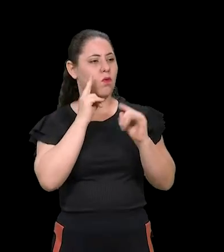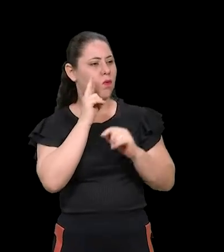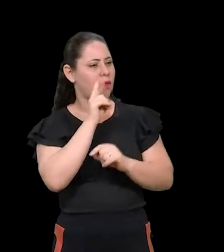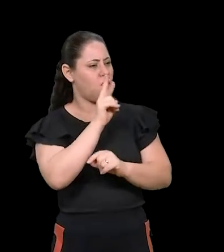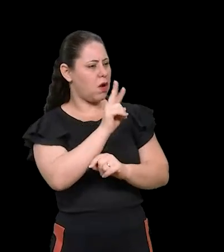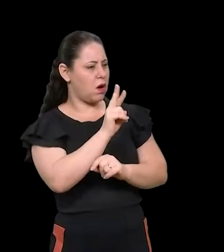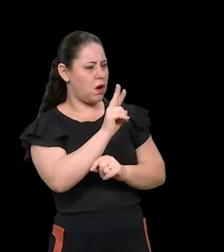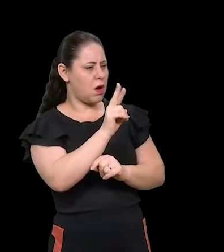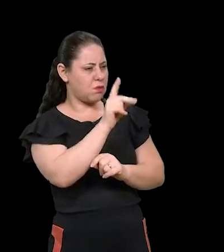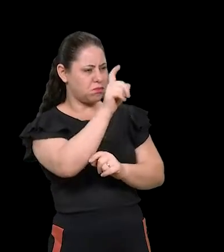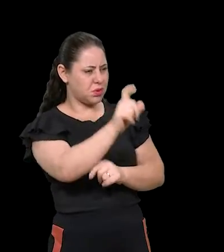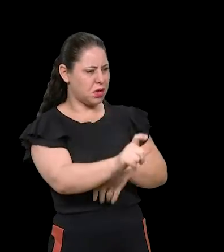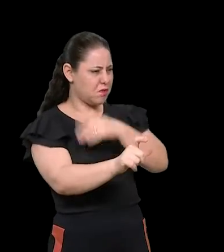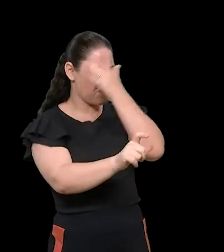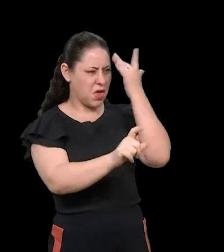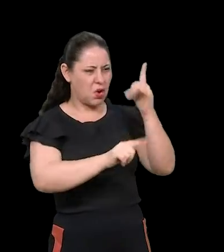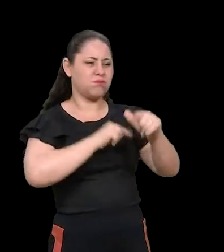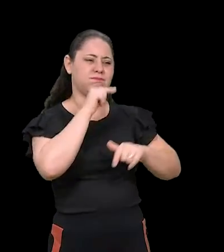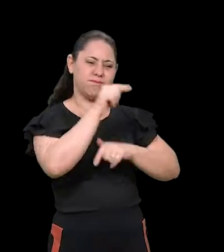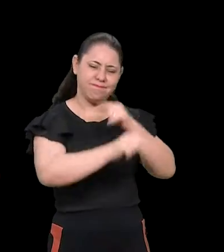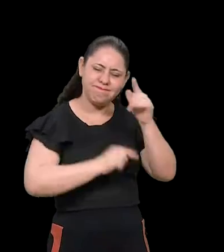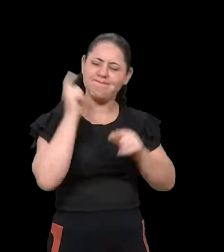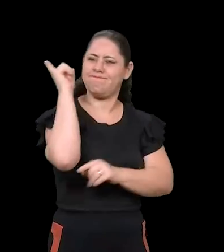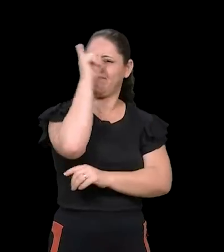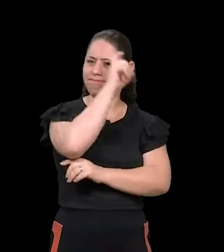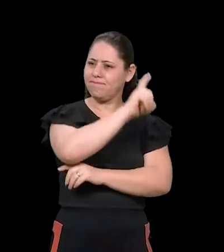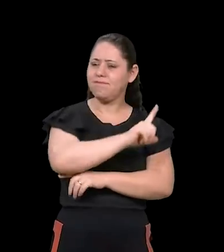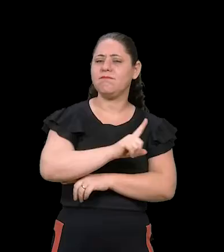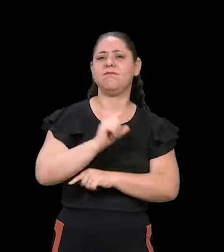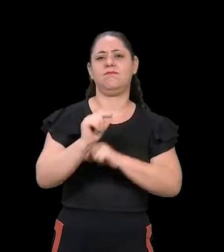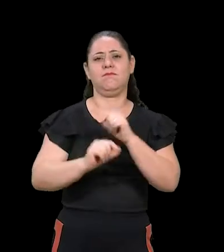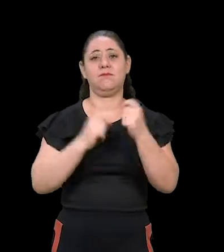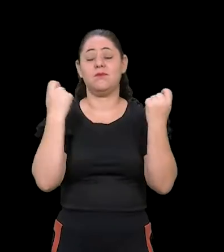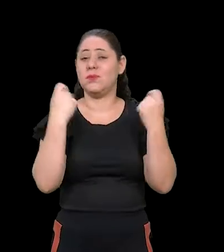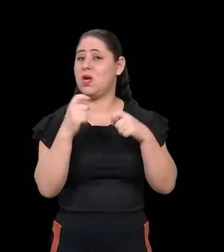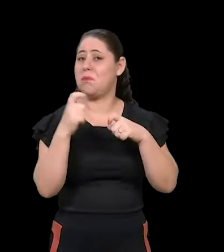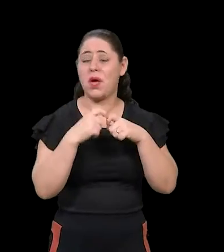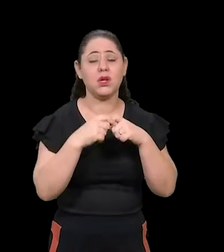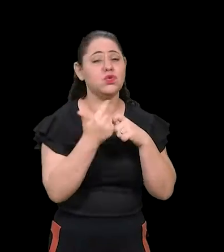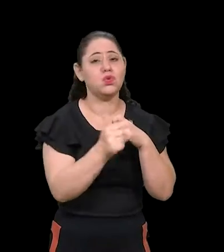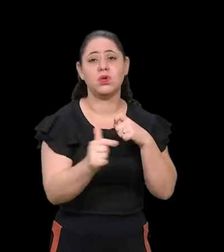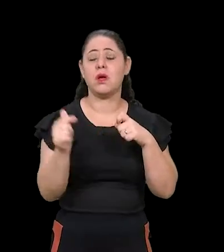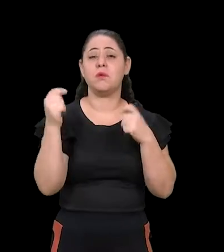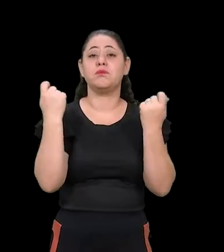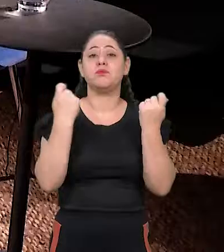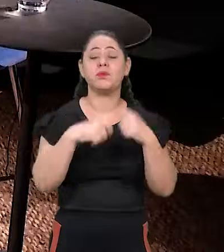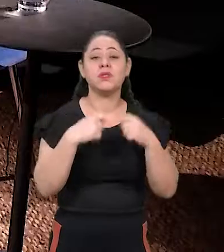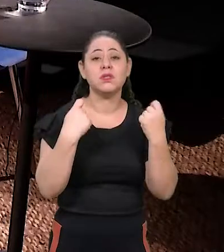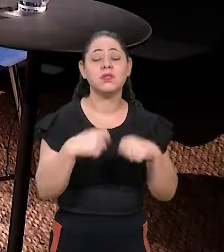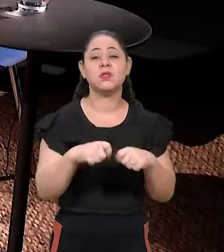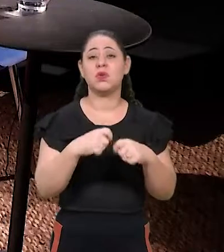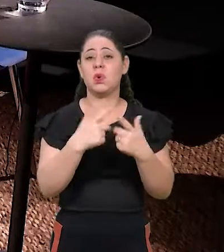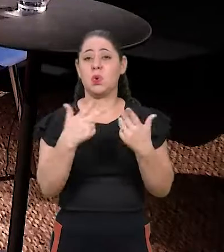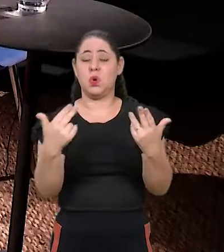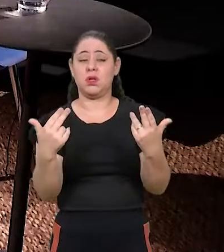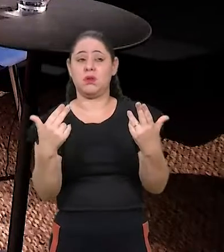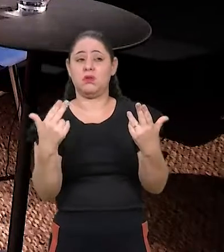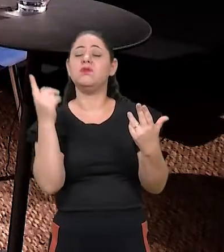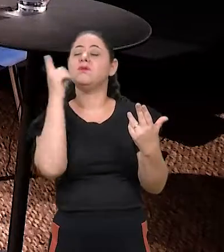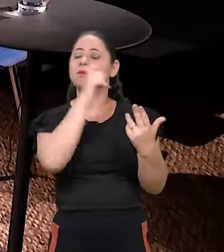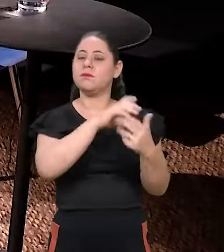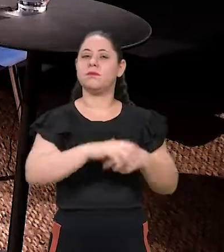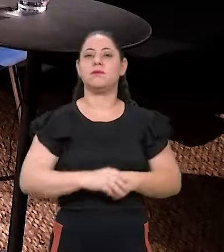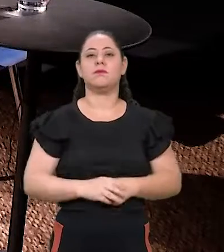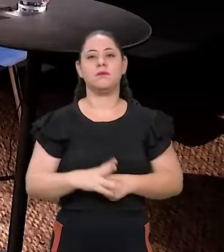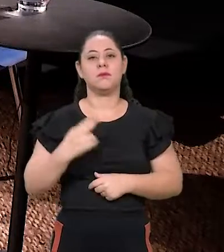batalham, dificuldade, né? Precisando de um médico e não tem, precisando de uma coisa, é bem complexo. Nós estamos então já